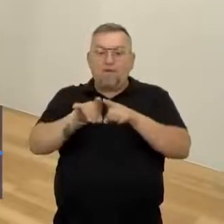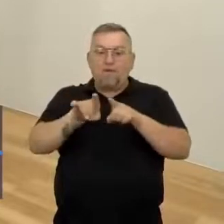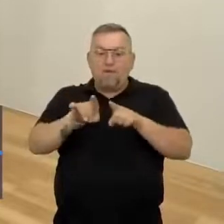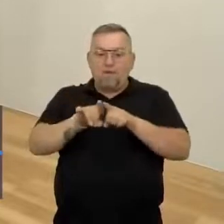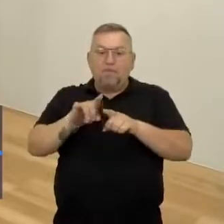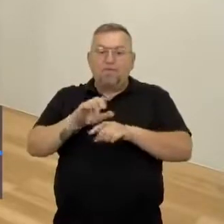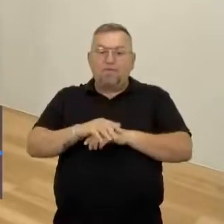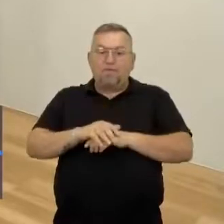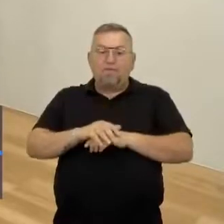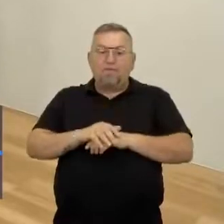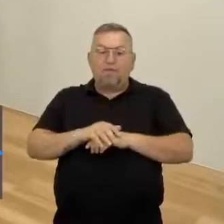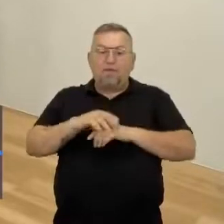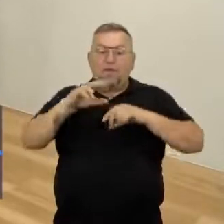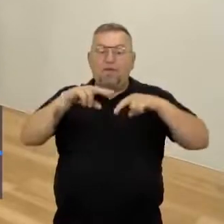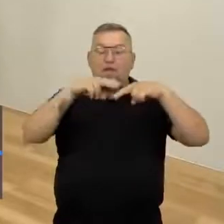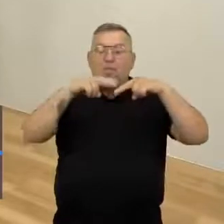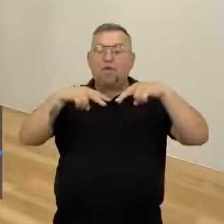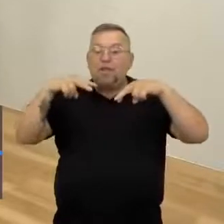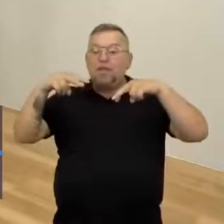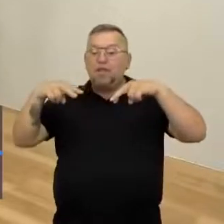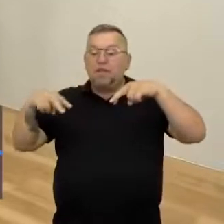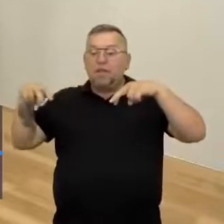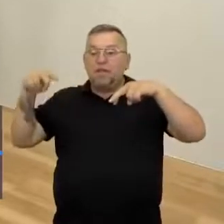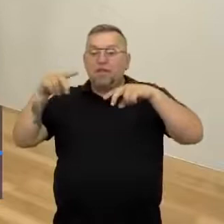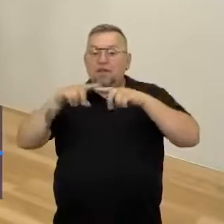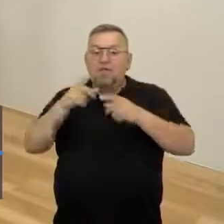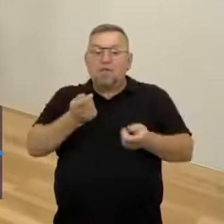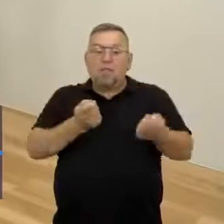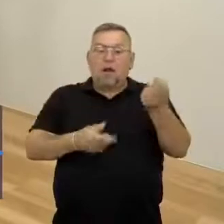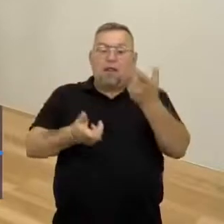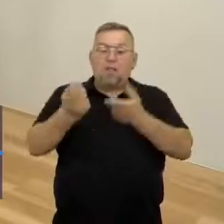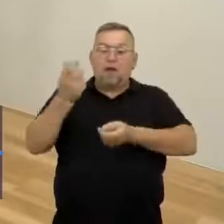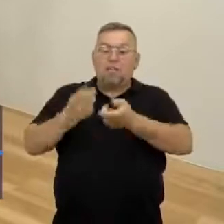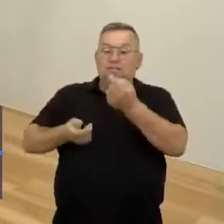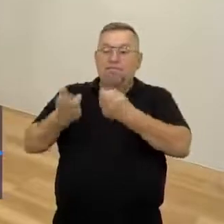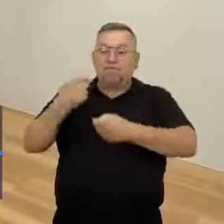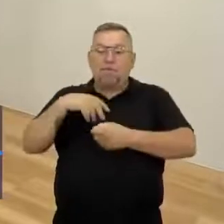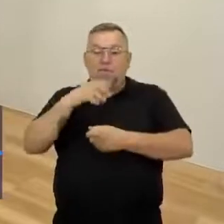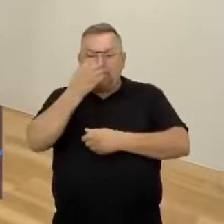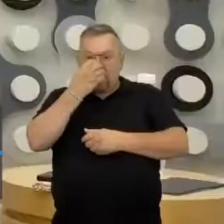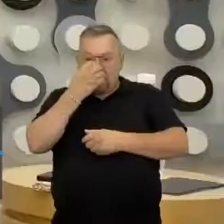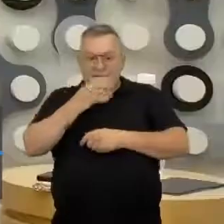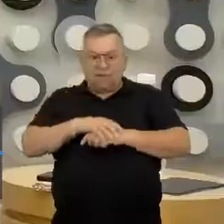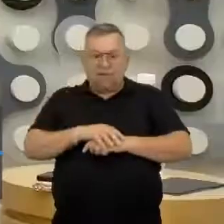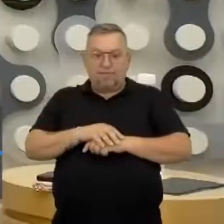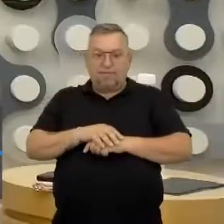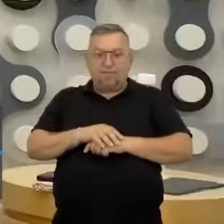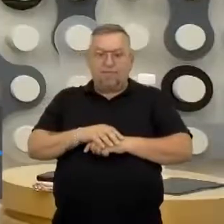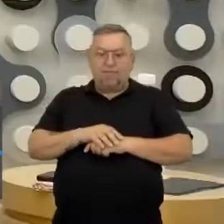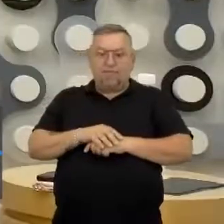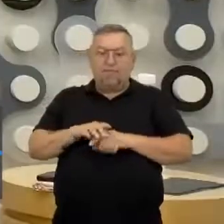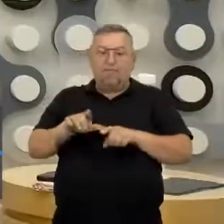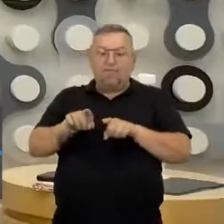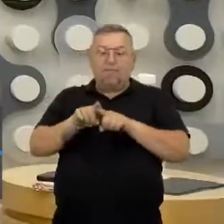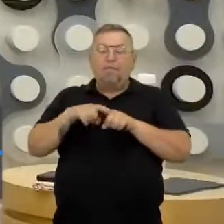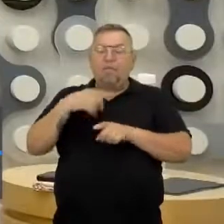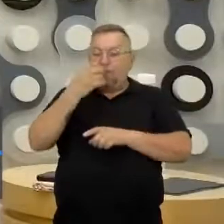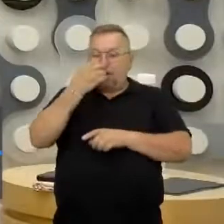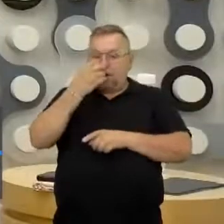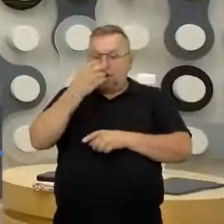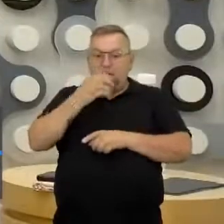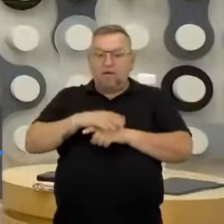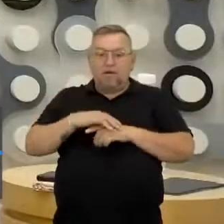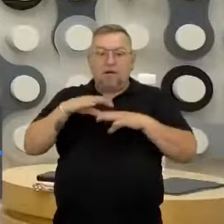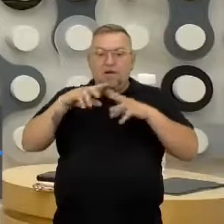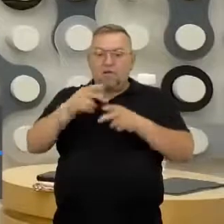Adriano, trapezista. Pro Marilda, falou malabarista. O palhaço. Aí o professor Júlio César, palhaço, trapezista,